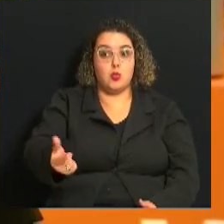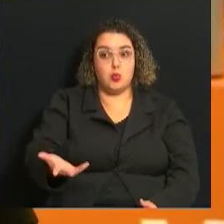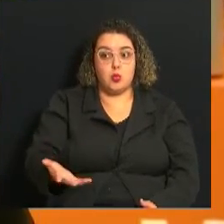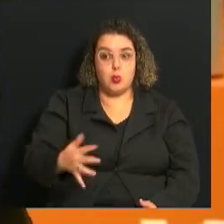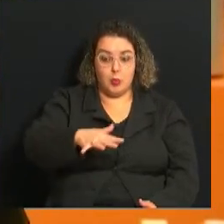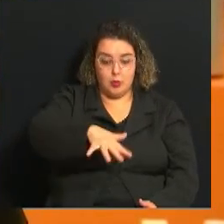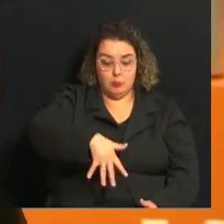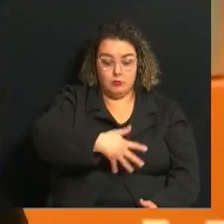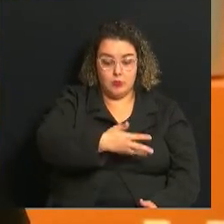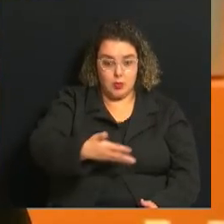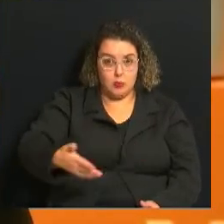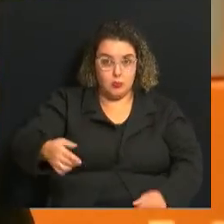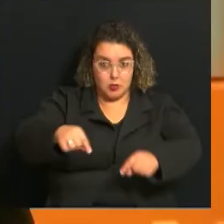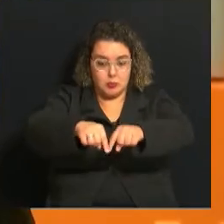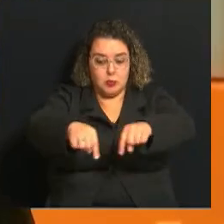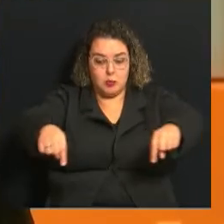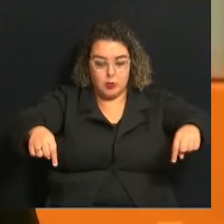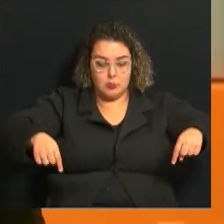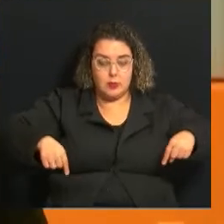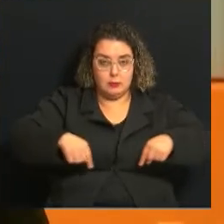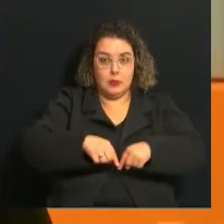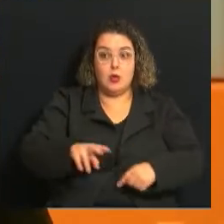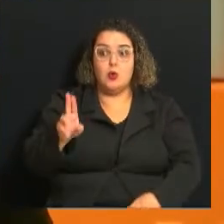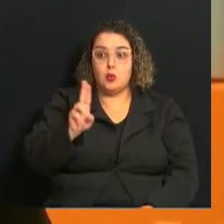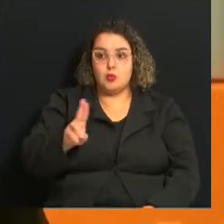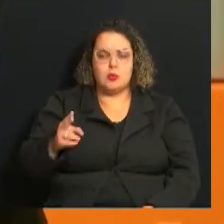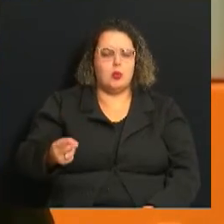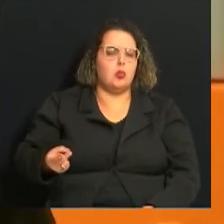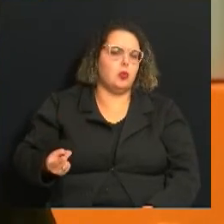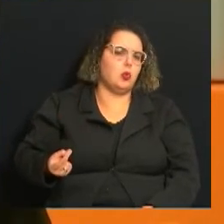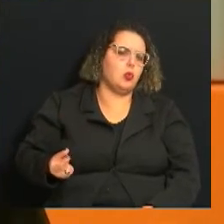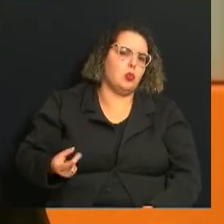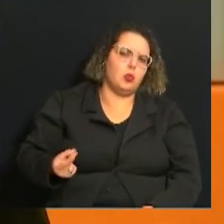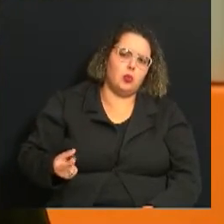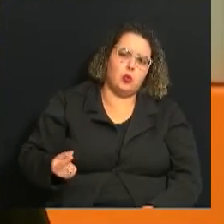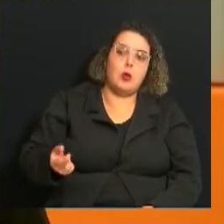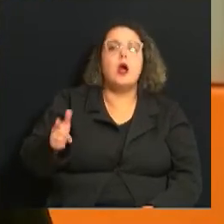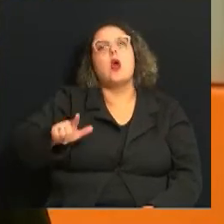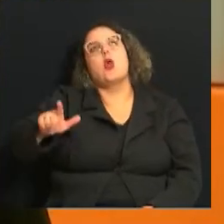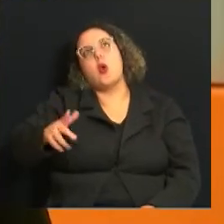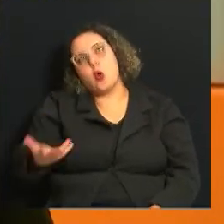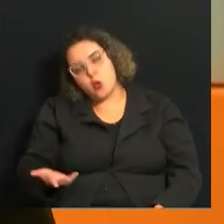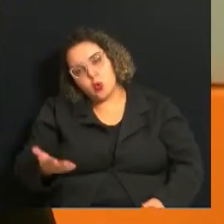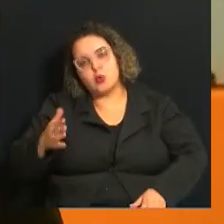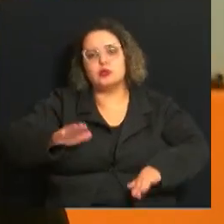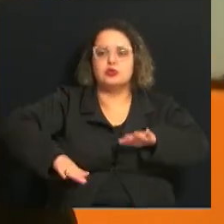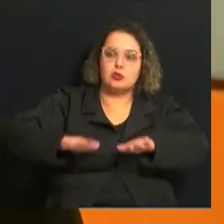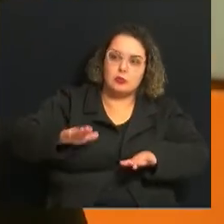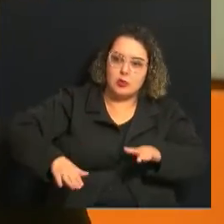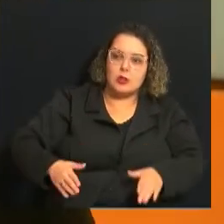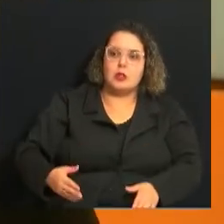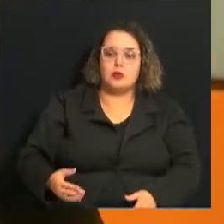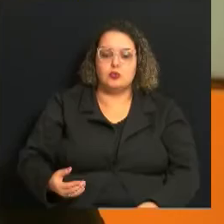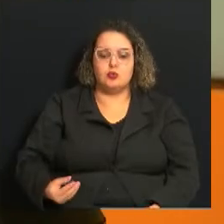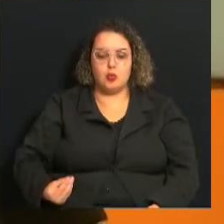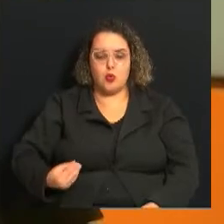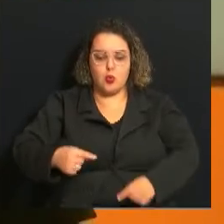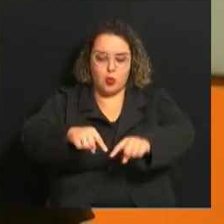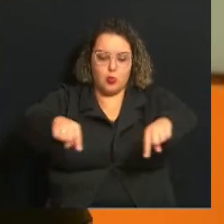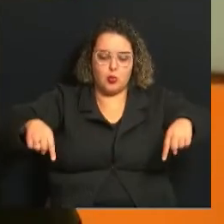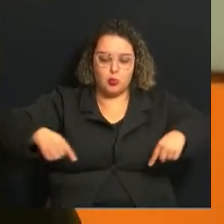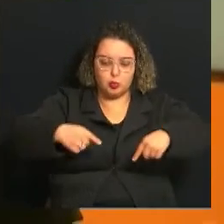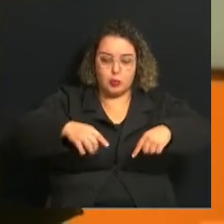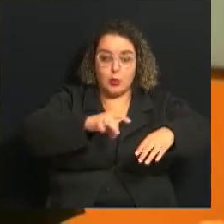que você pode utilizar ela por anos a fios, logicamente dependendo do manejo do viveiro, e ela traz